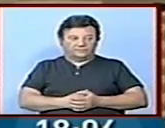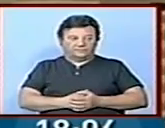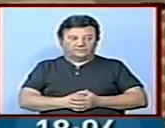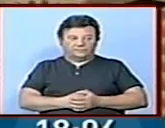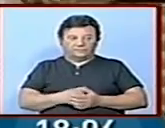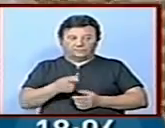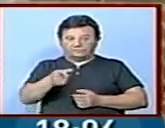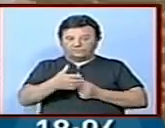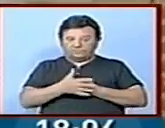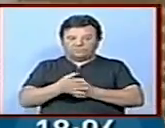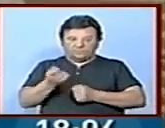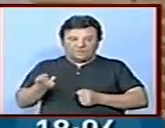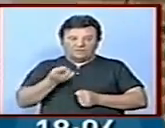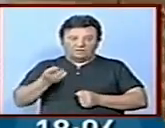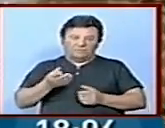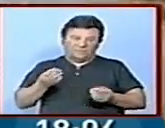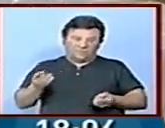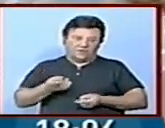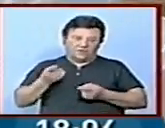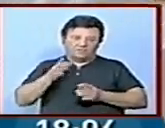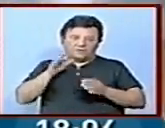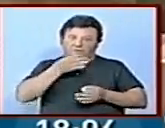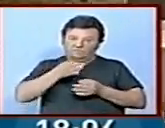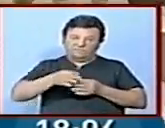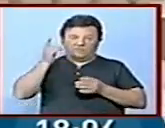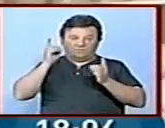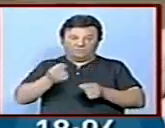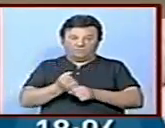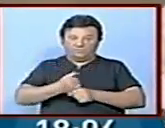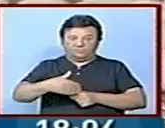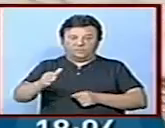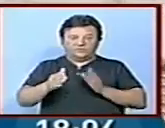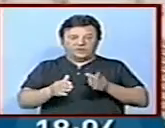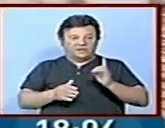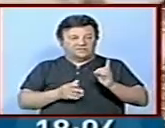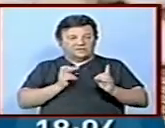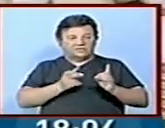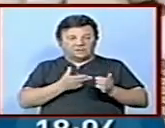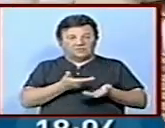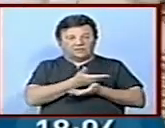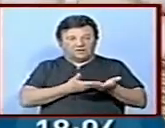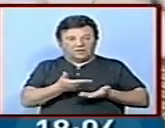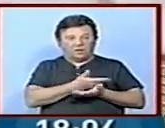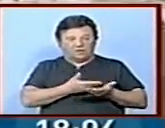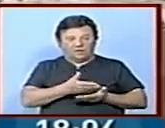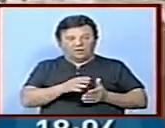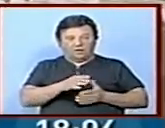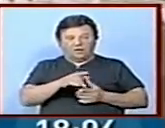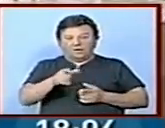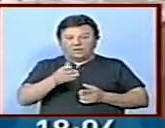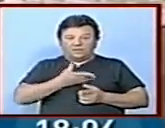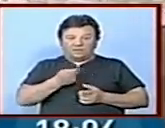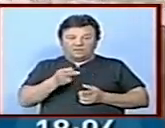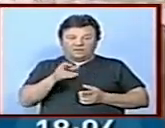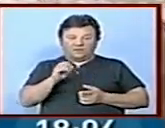Um processo atrasado, muito atrasado, mas finalmente no terreno, depois de 6 anos de trâmites burocráticos, a Terra Ovo